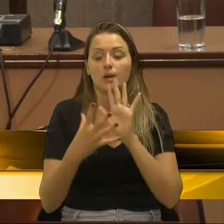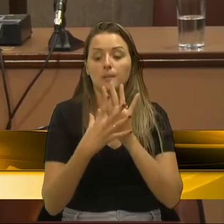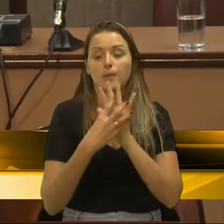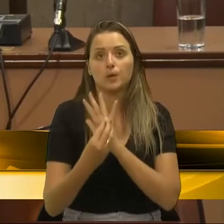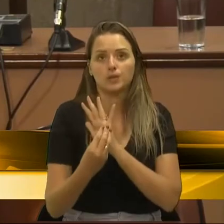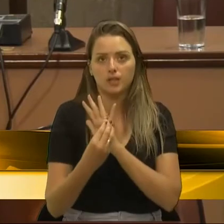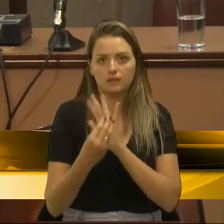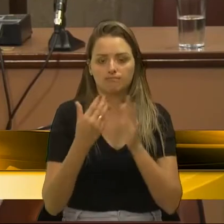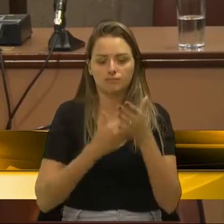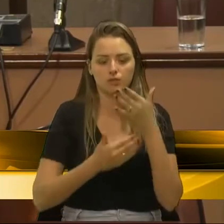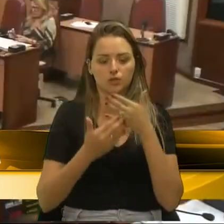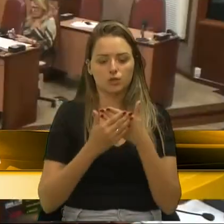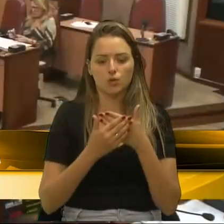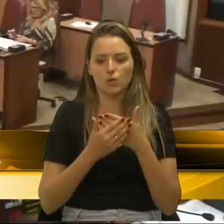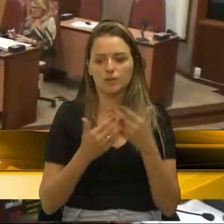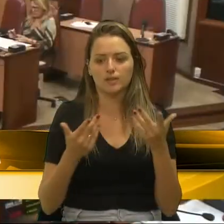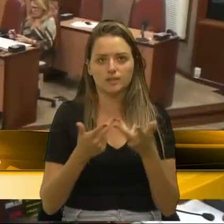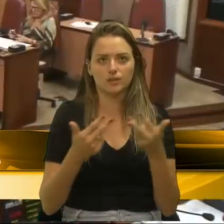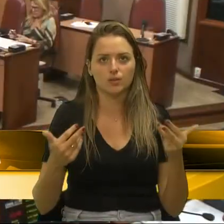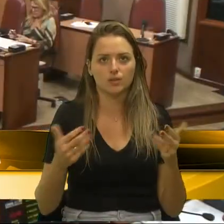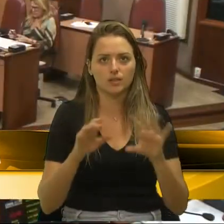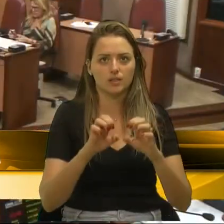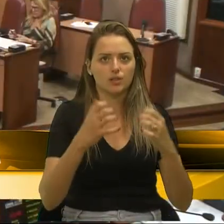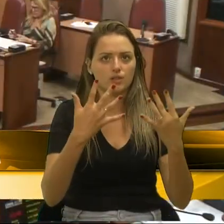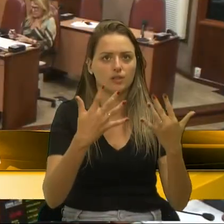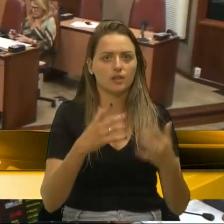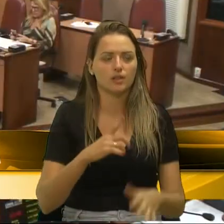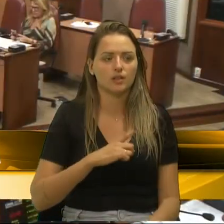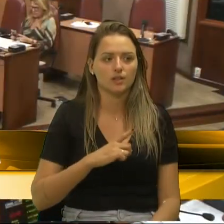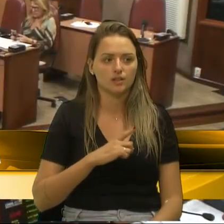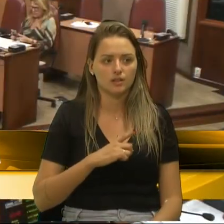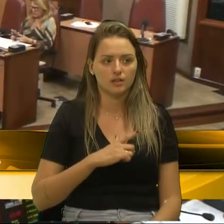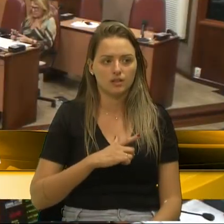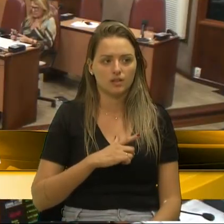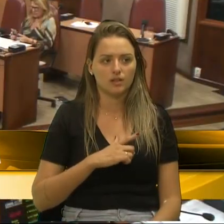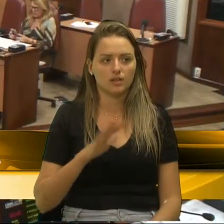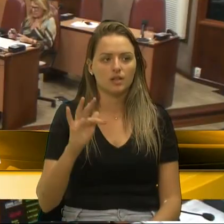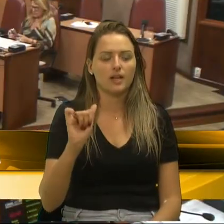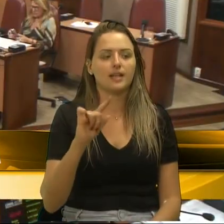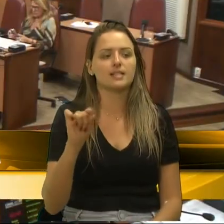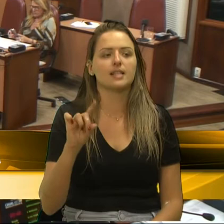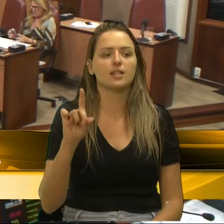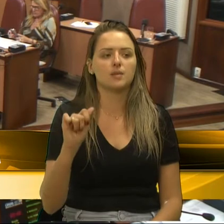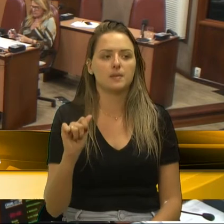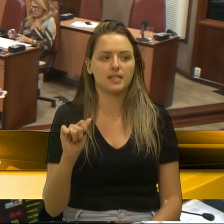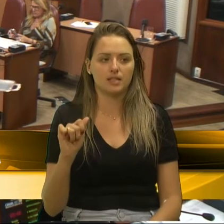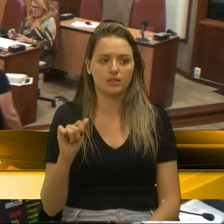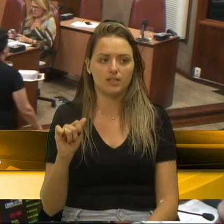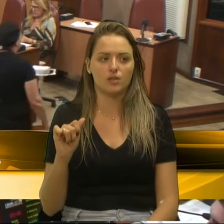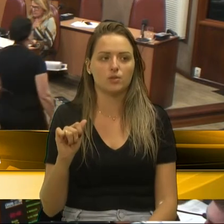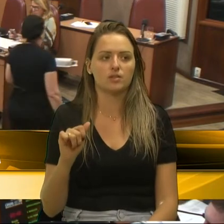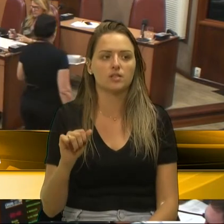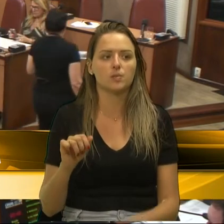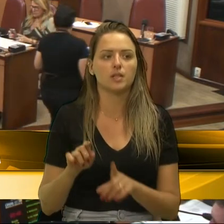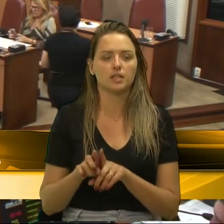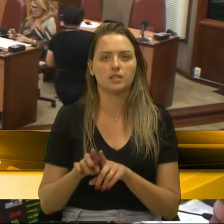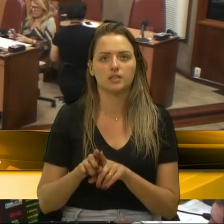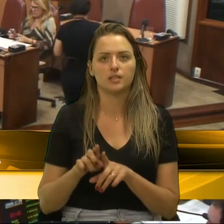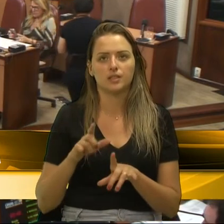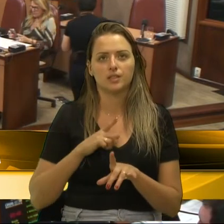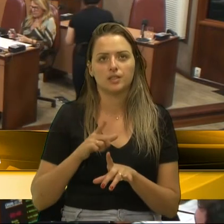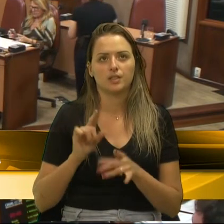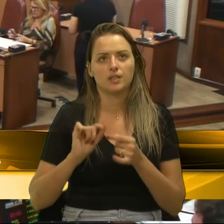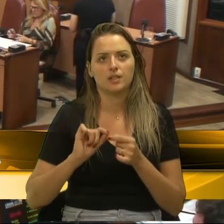entre todas as atrações. O modelo de Fazenda Souza deve ser colocado dentro da festa da uva. A comunidade faz e